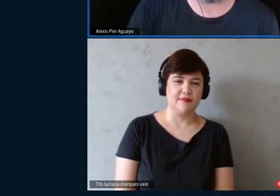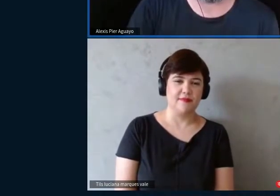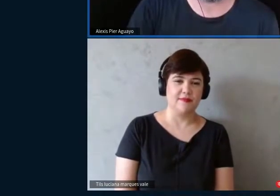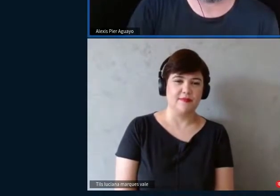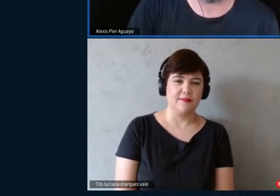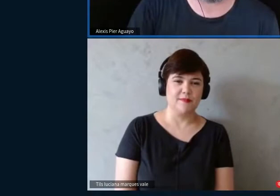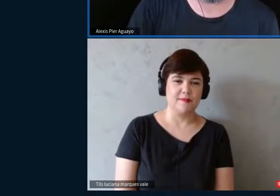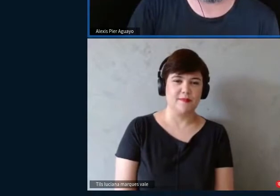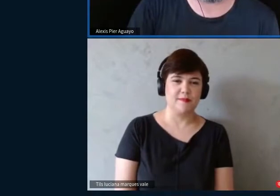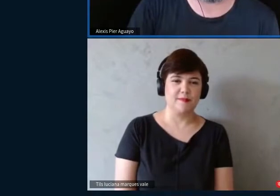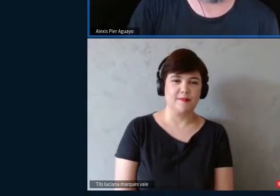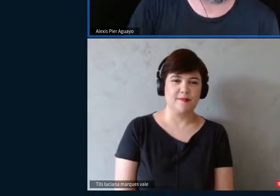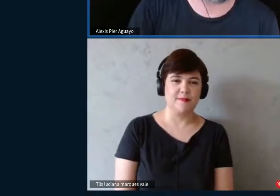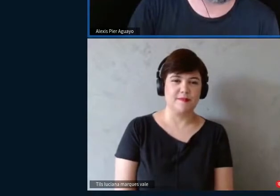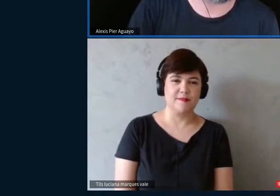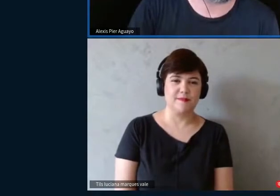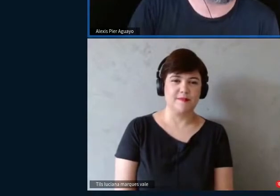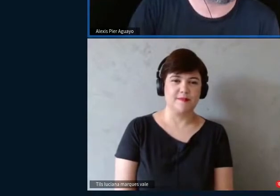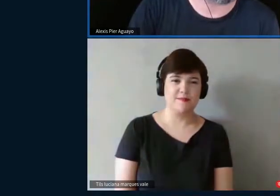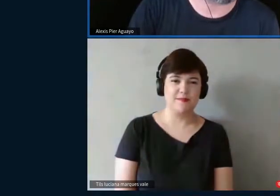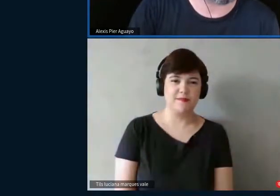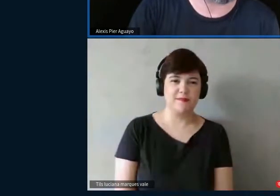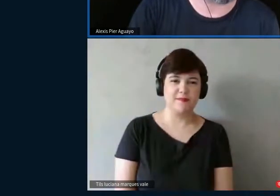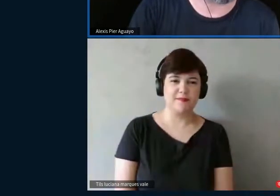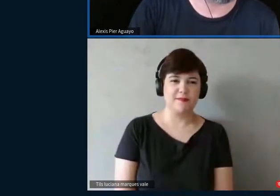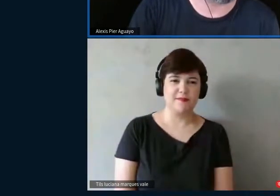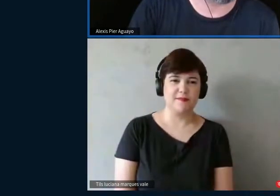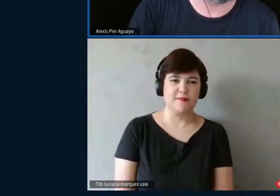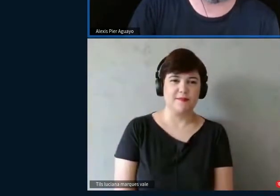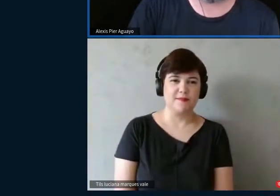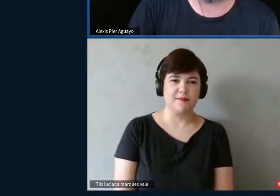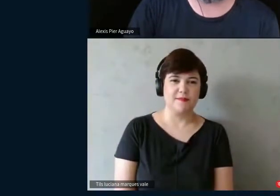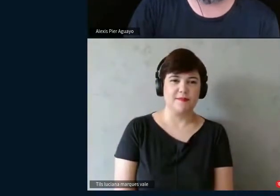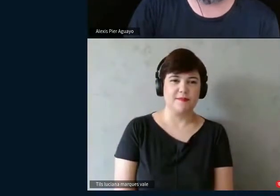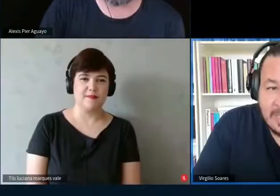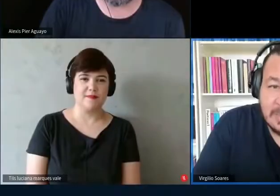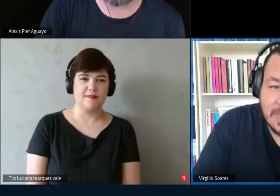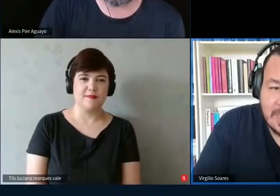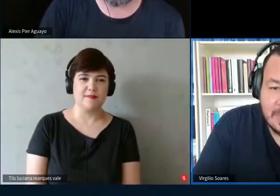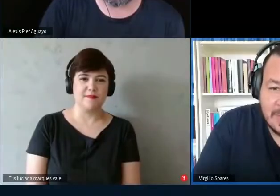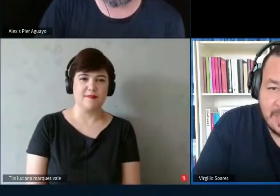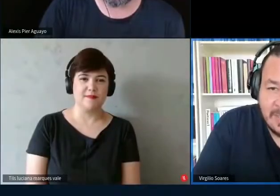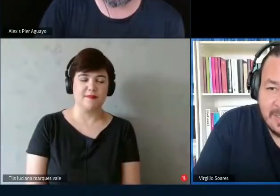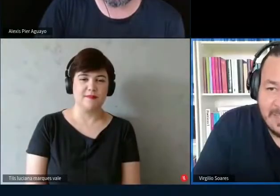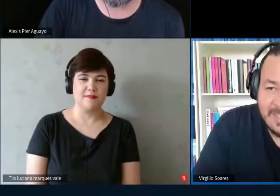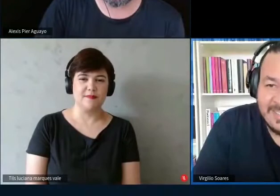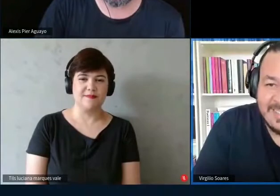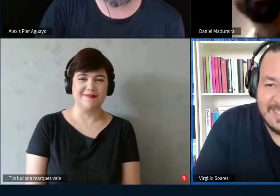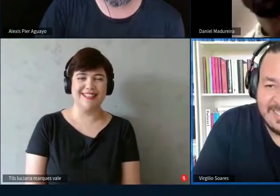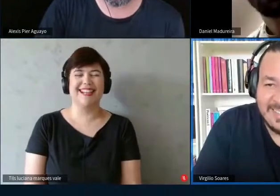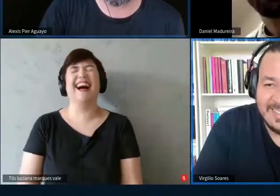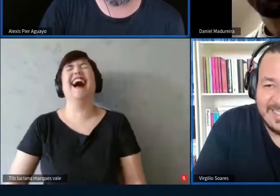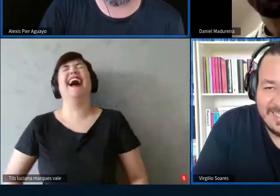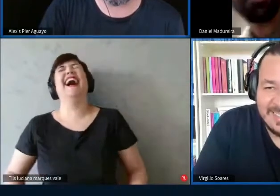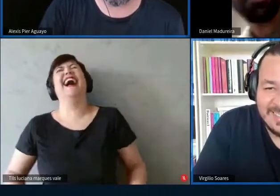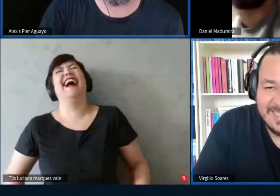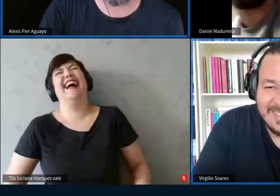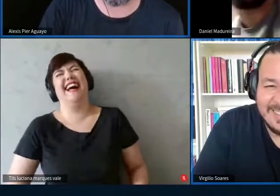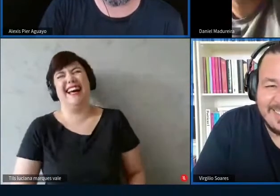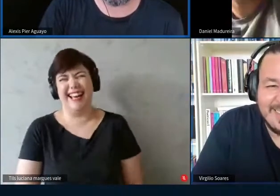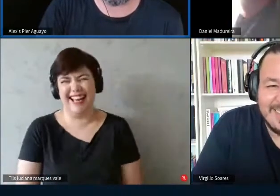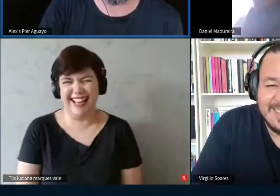situações complicadas, pode abrir a câmera também, se quiserem, tá? Pode, roupa íntima que não dá.